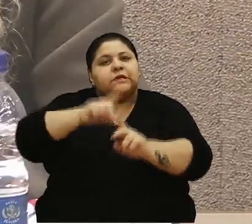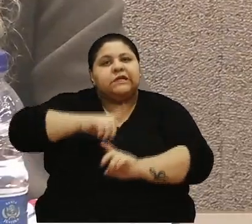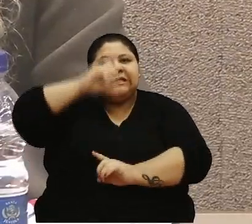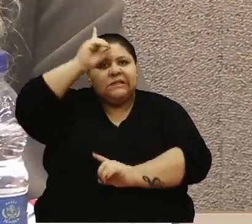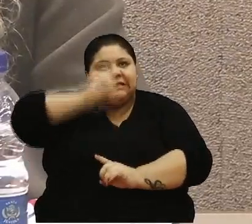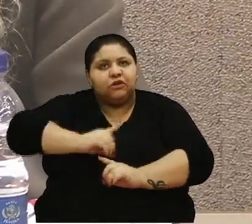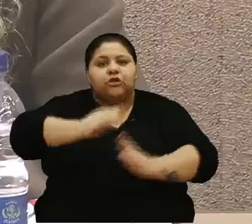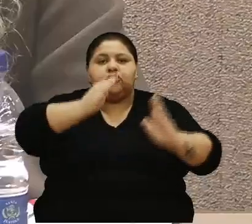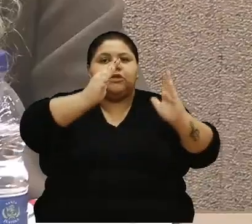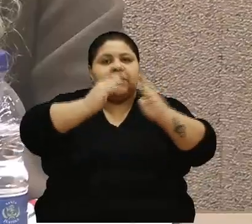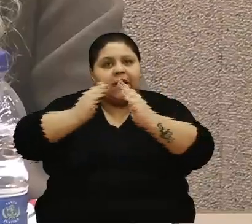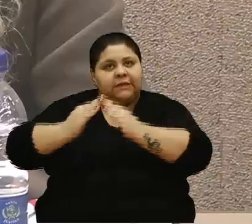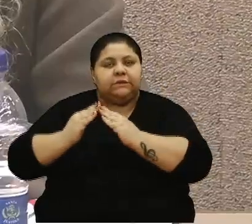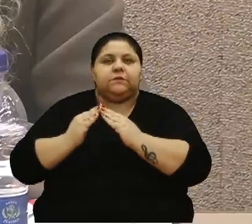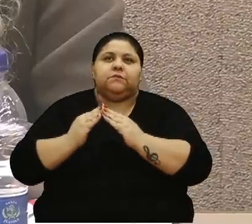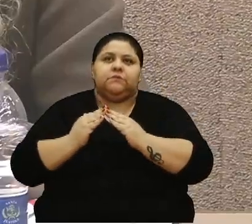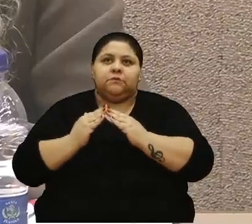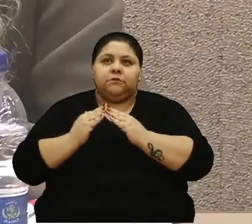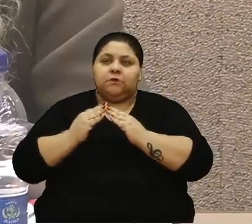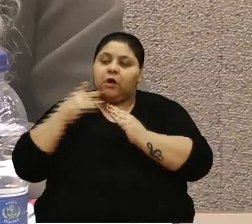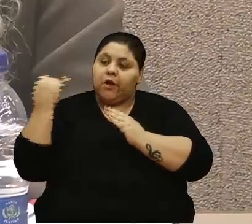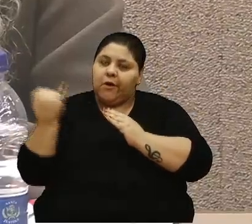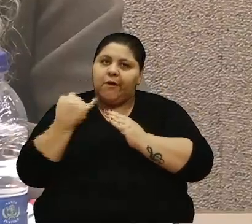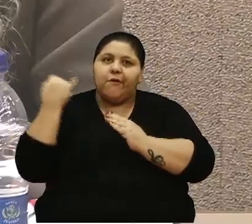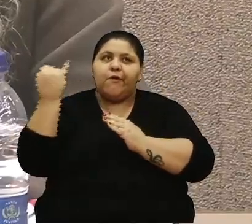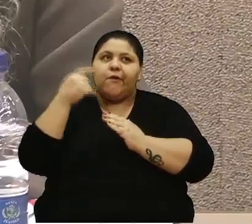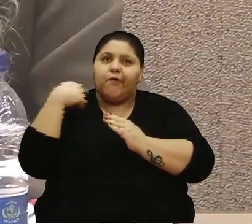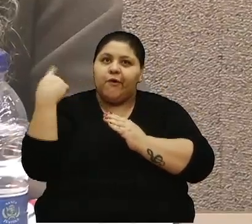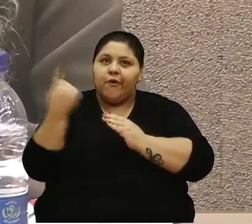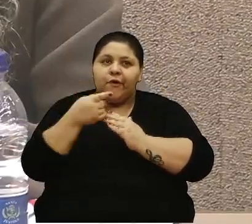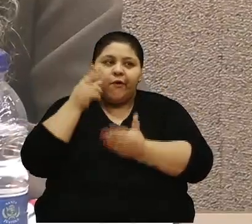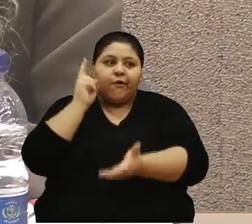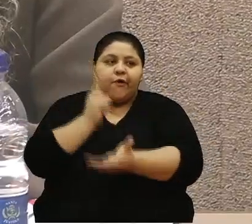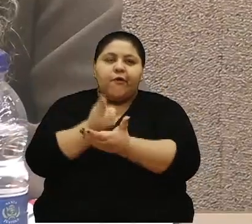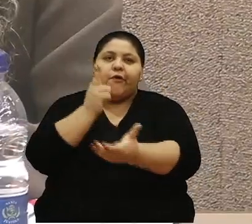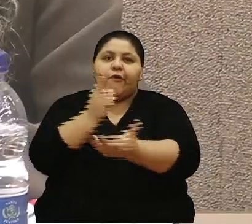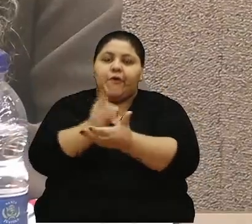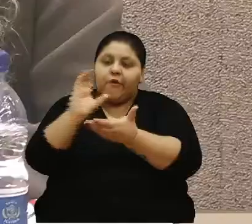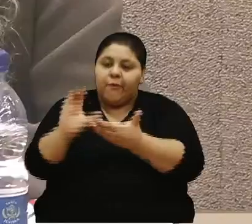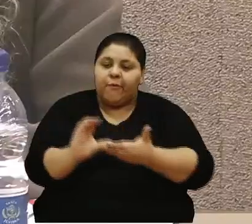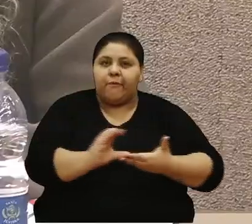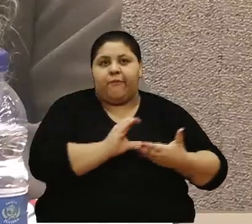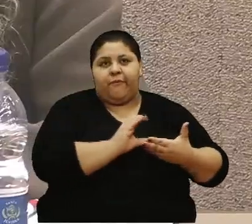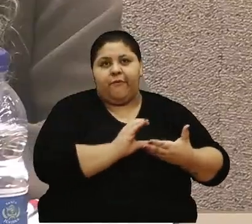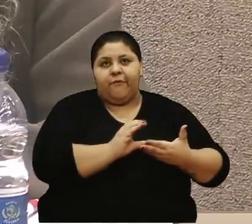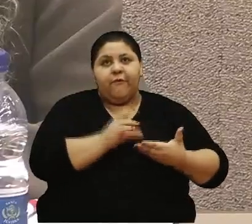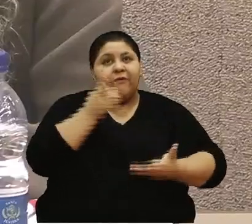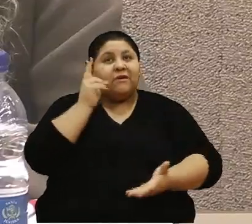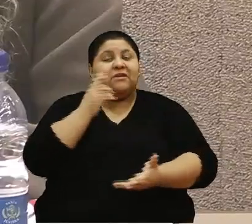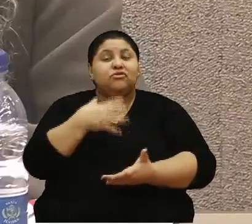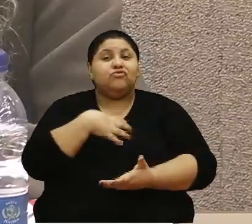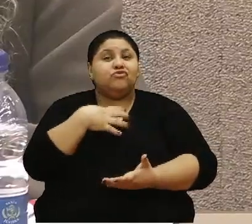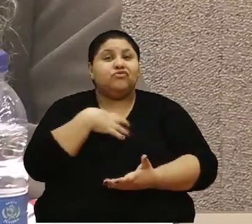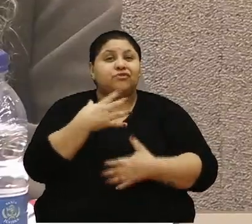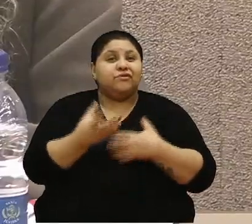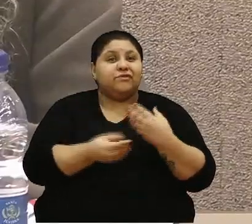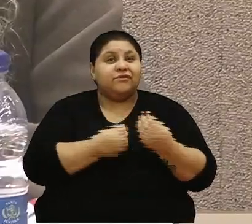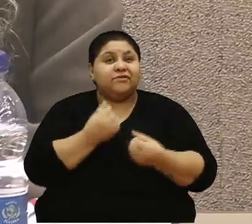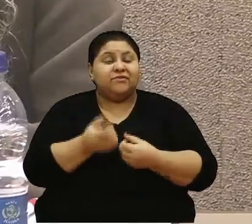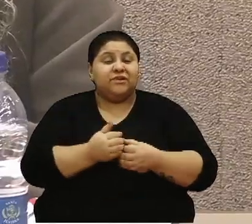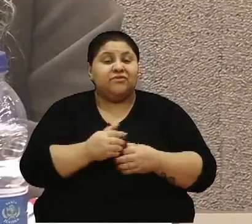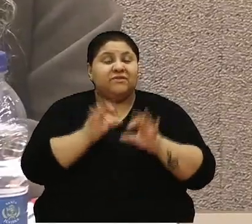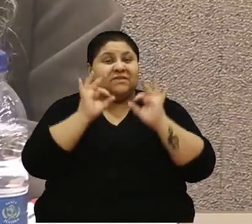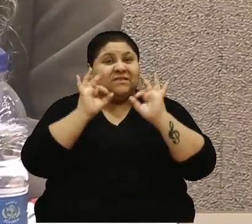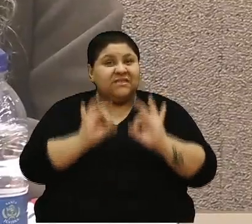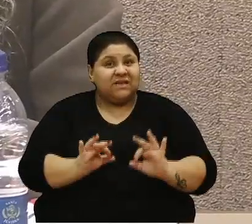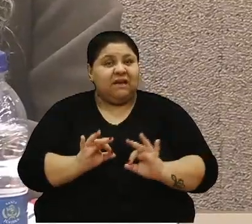uma moradia, né? E importante a gente sempre fazer esse investimento, sempre de uma forma, né, vereador, coerente,